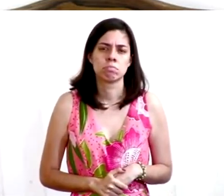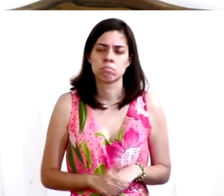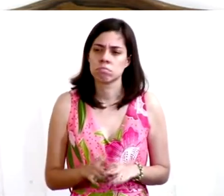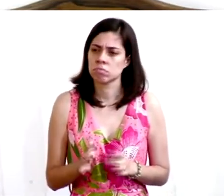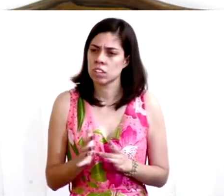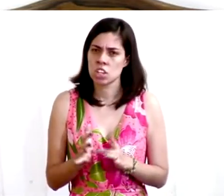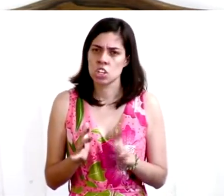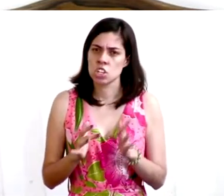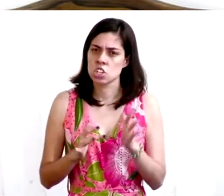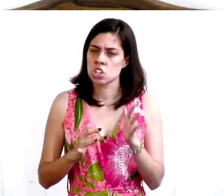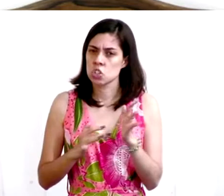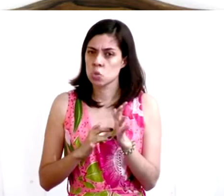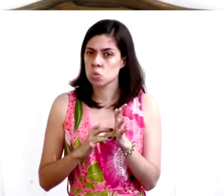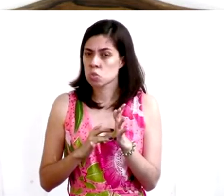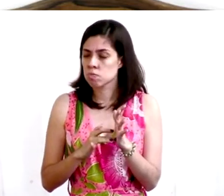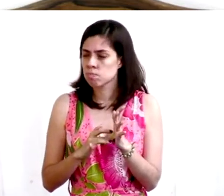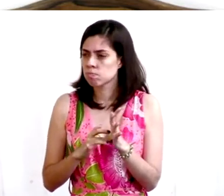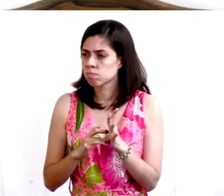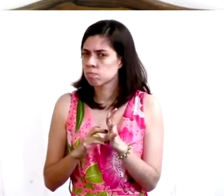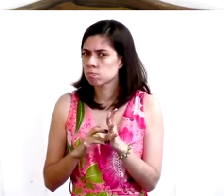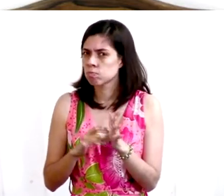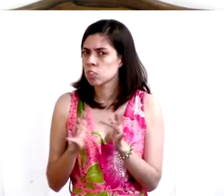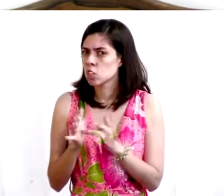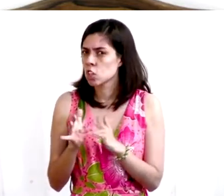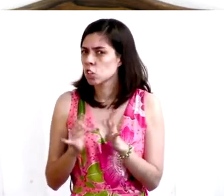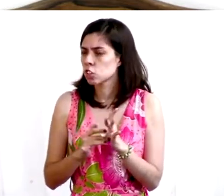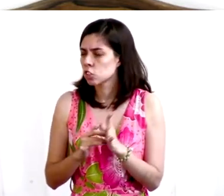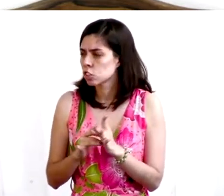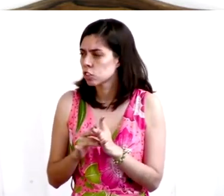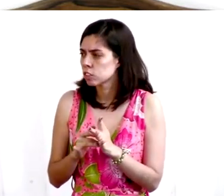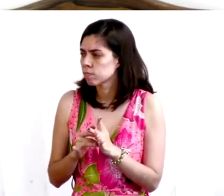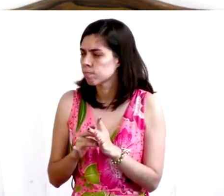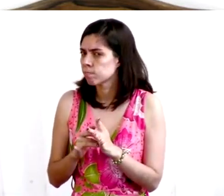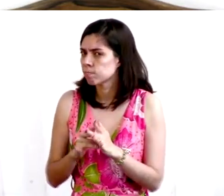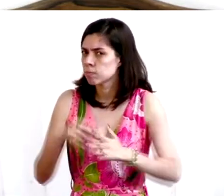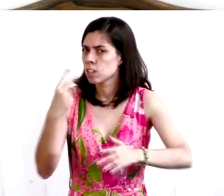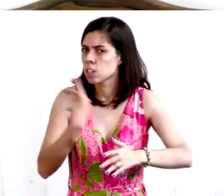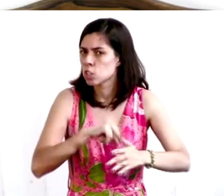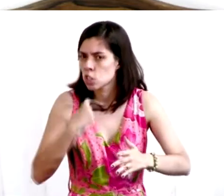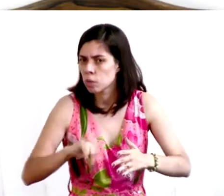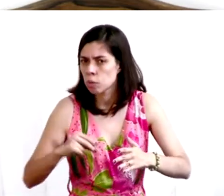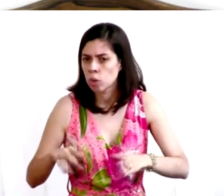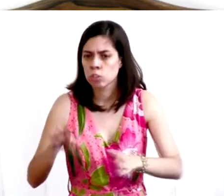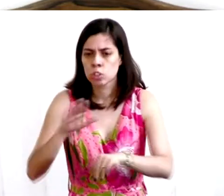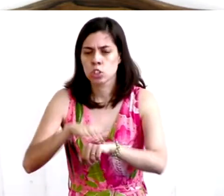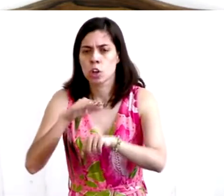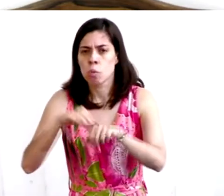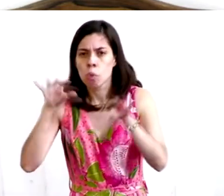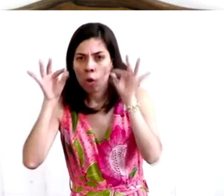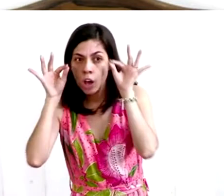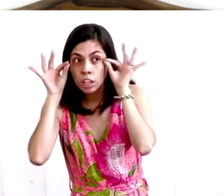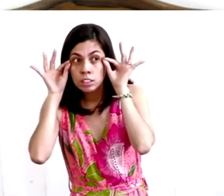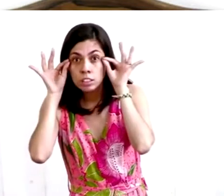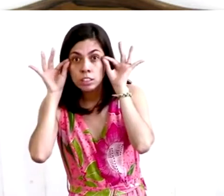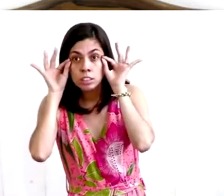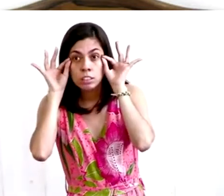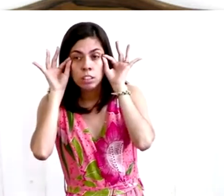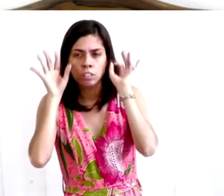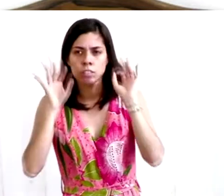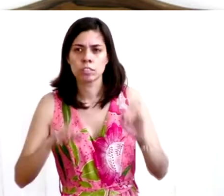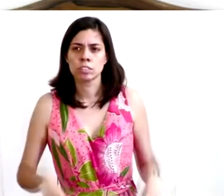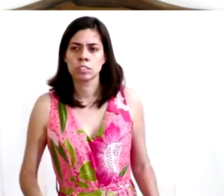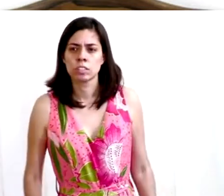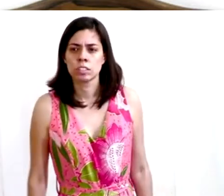estão fazendo? Vocês estão ensinando legalismos, vocês estão ensinando formalismos, vocês estão ensinando isso pode, isso